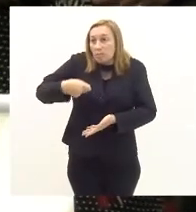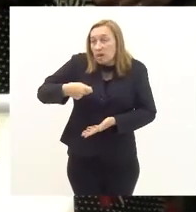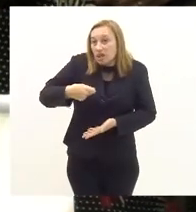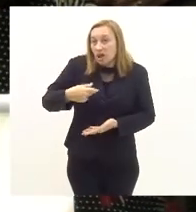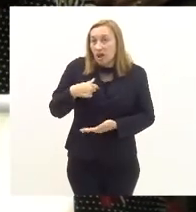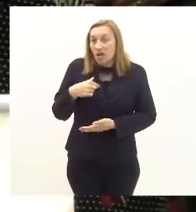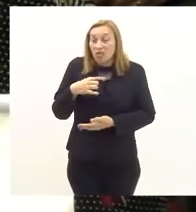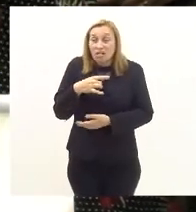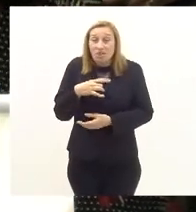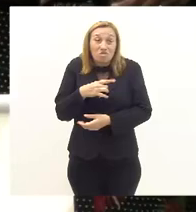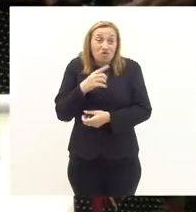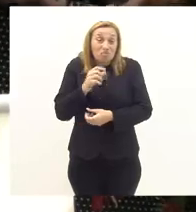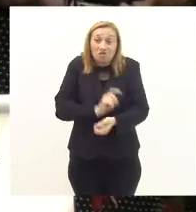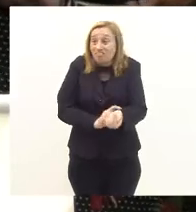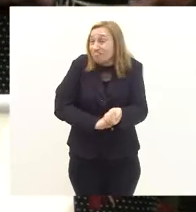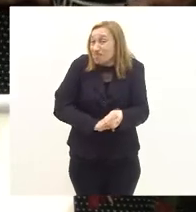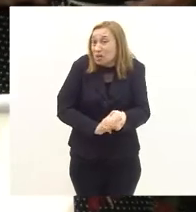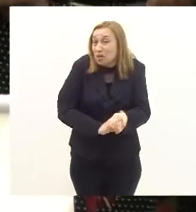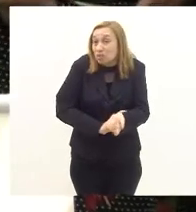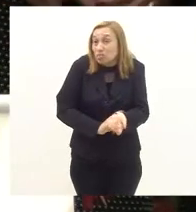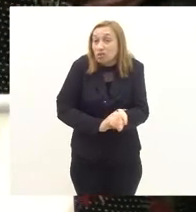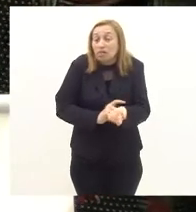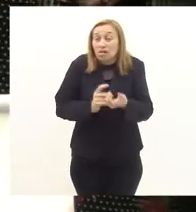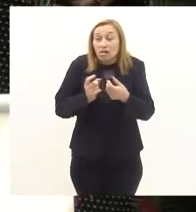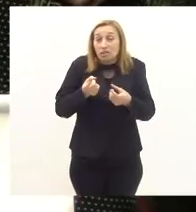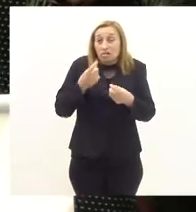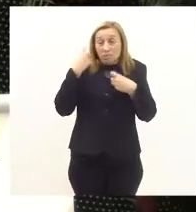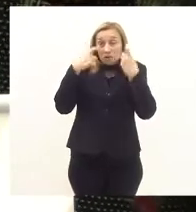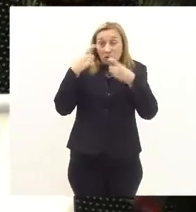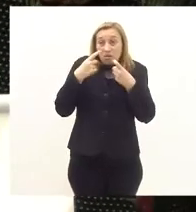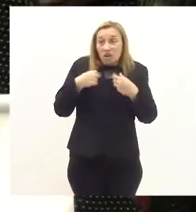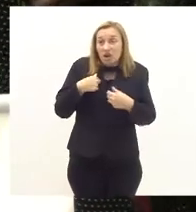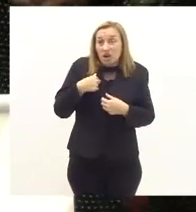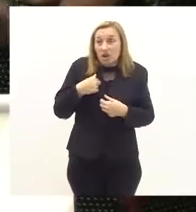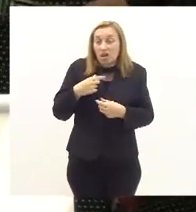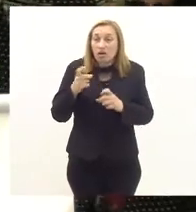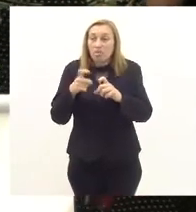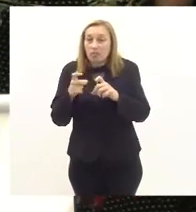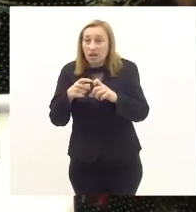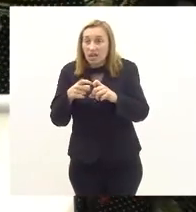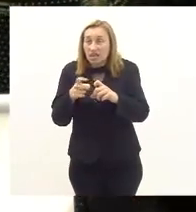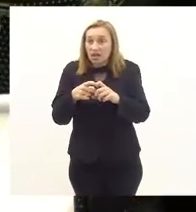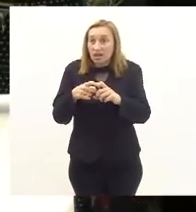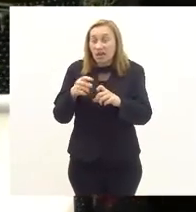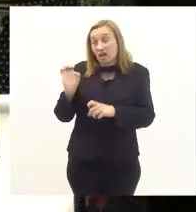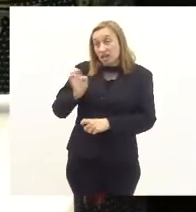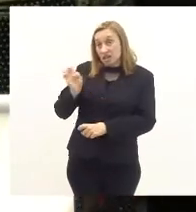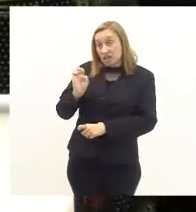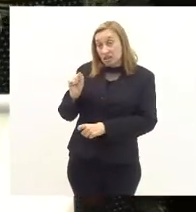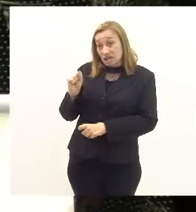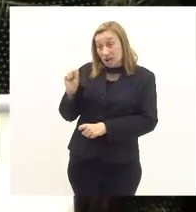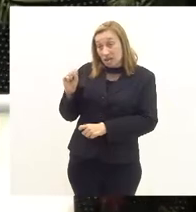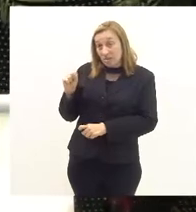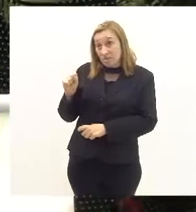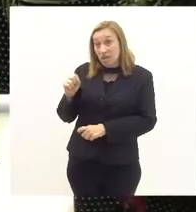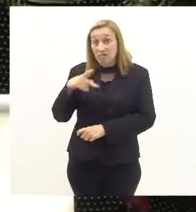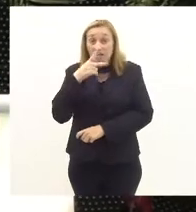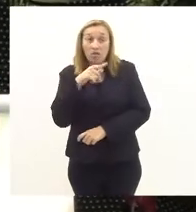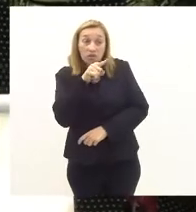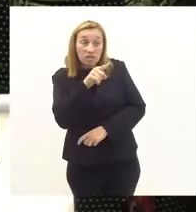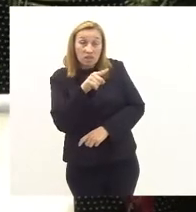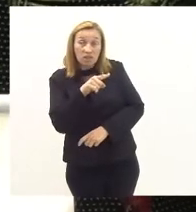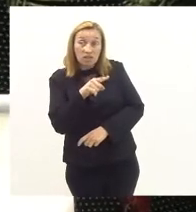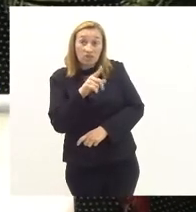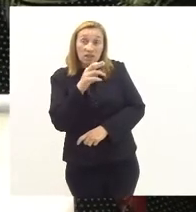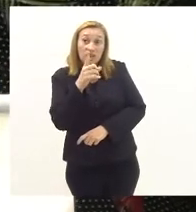Começou a me dar crise de ansiedade, de pânico. Eu fui atendida por uma médica lésbica na emergência e ela me falou que eu estava com